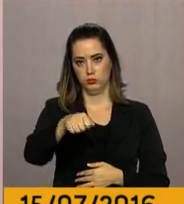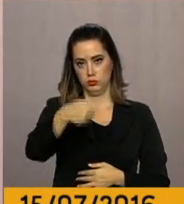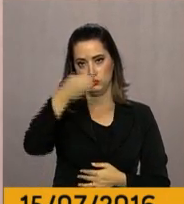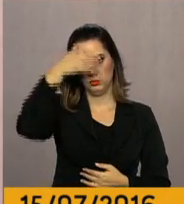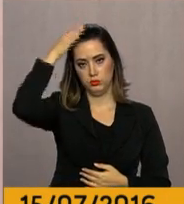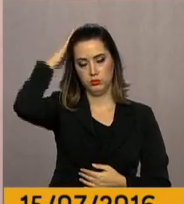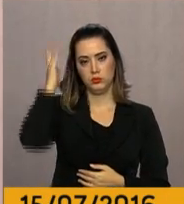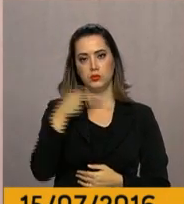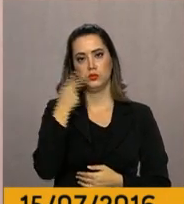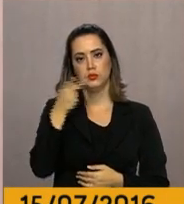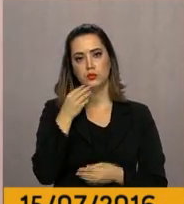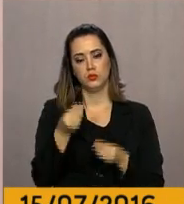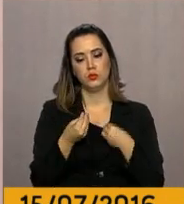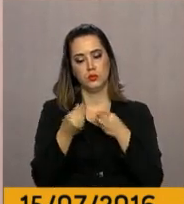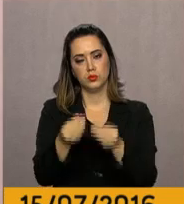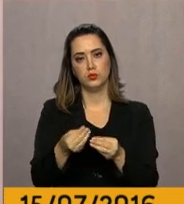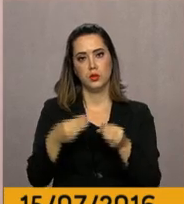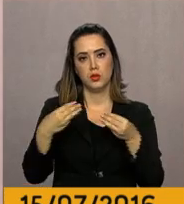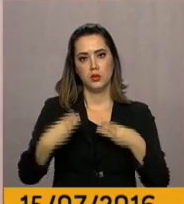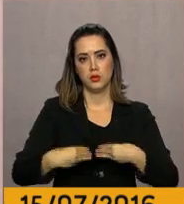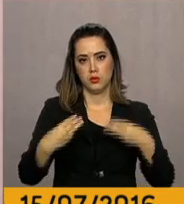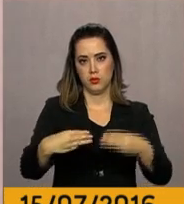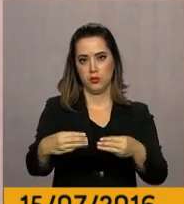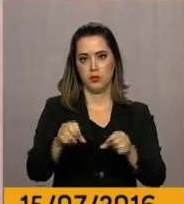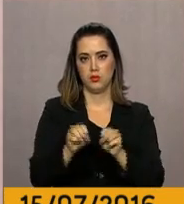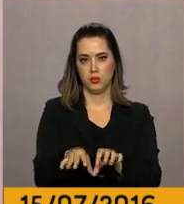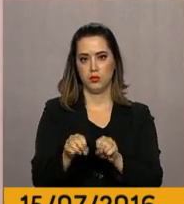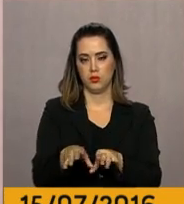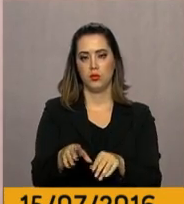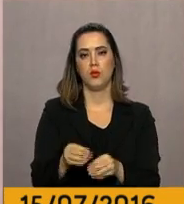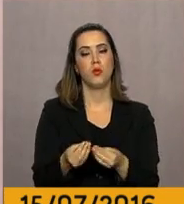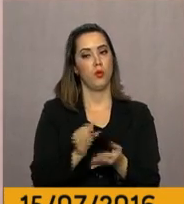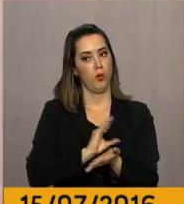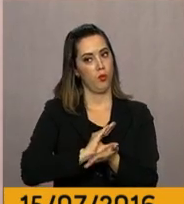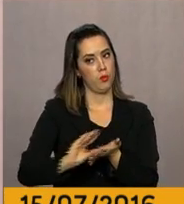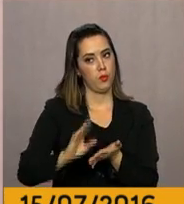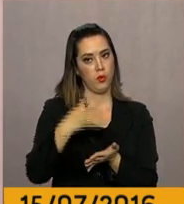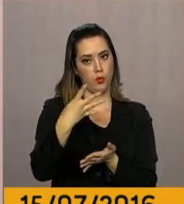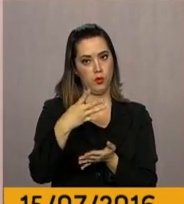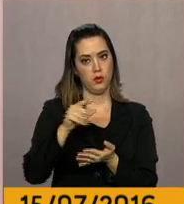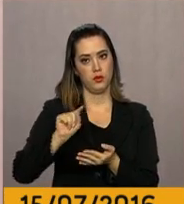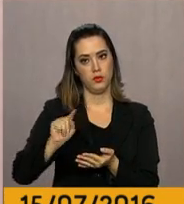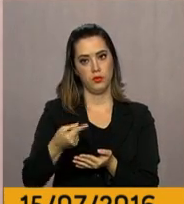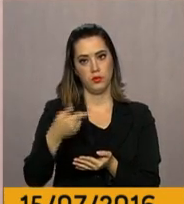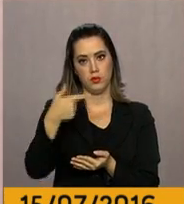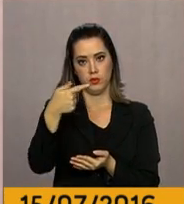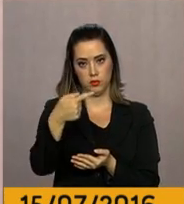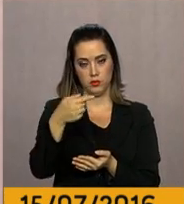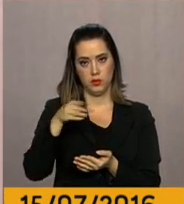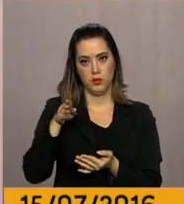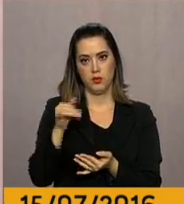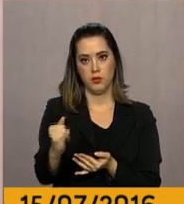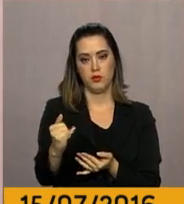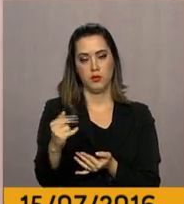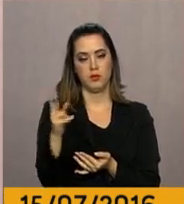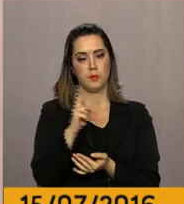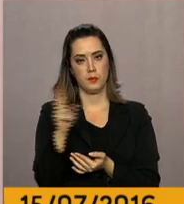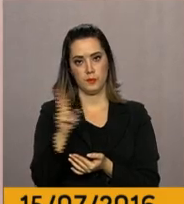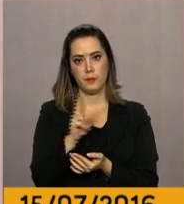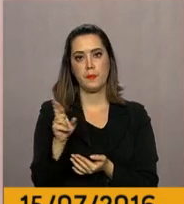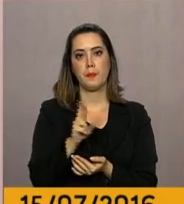do MEC e disponibilizar 4,7 bilhões de reais do que tinha sido contingenciado do total de